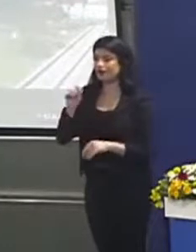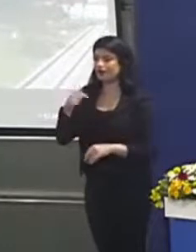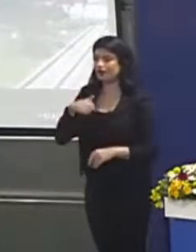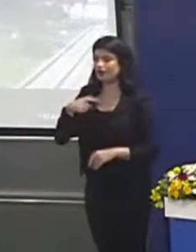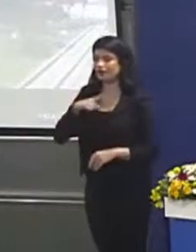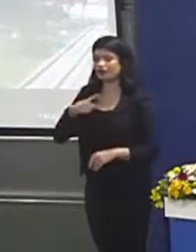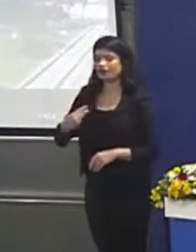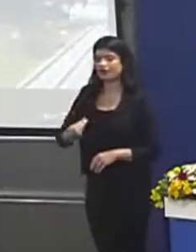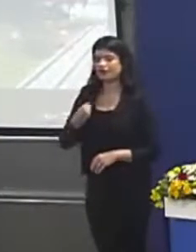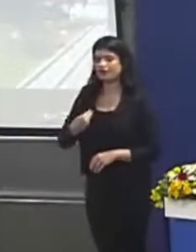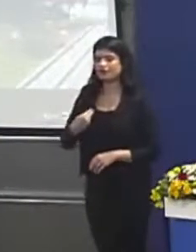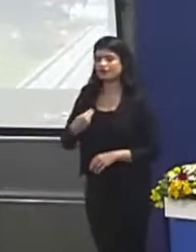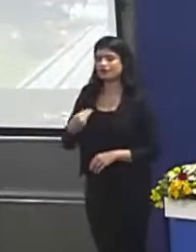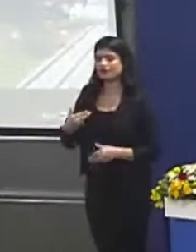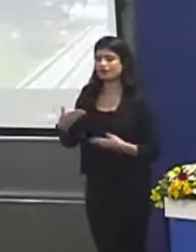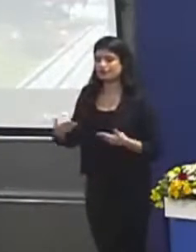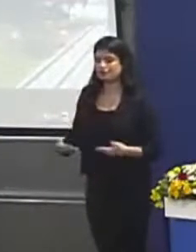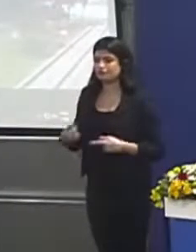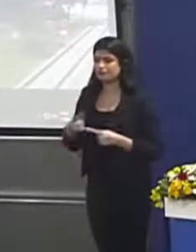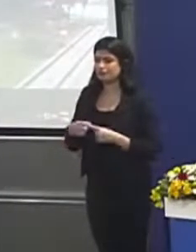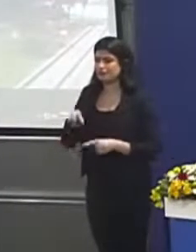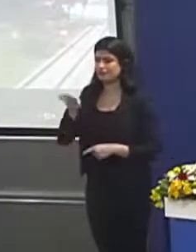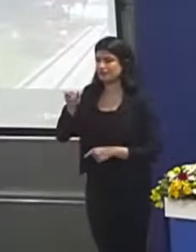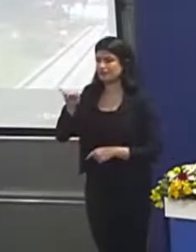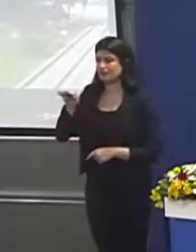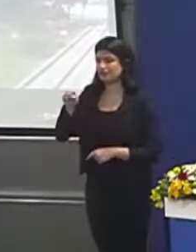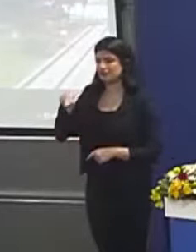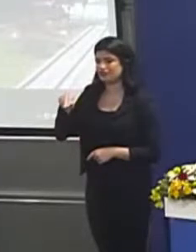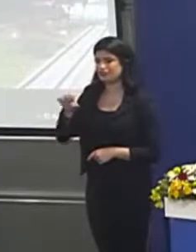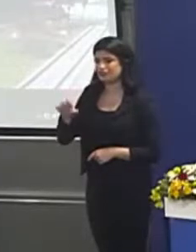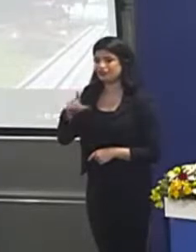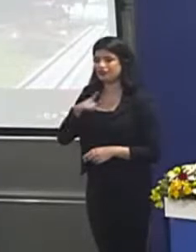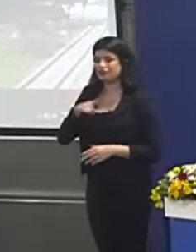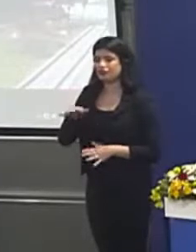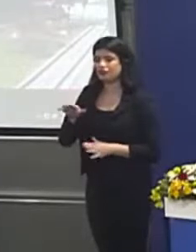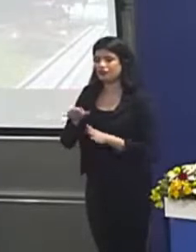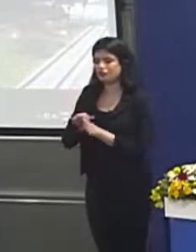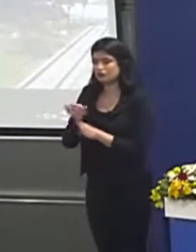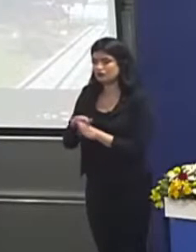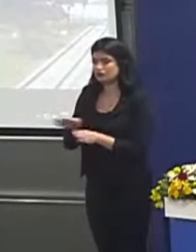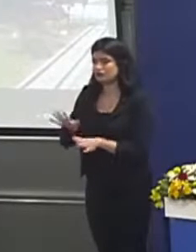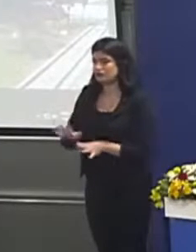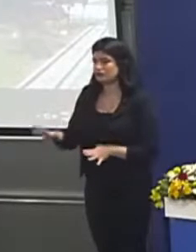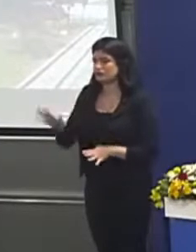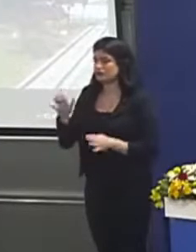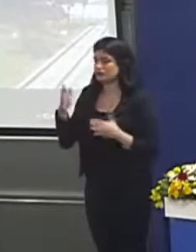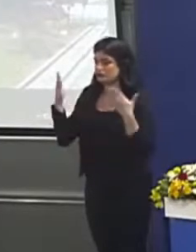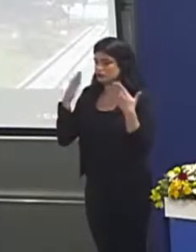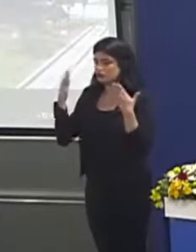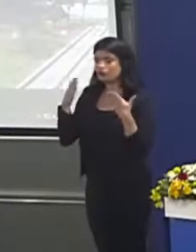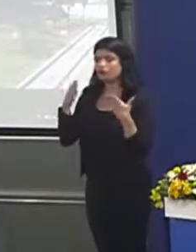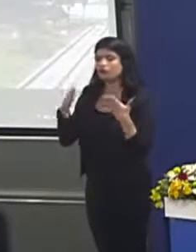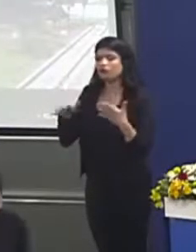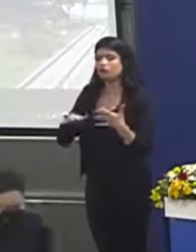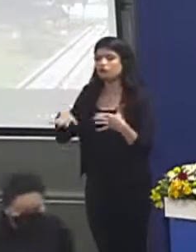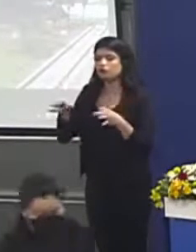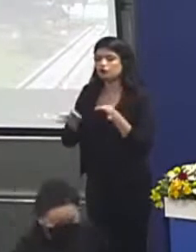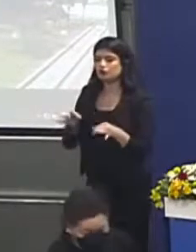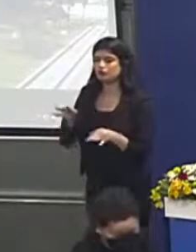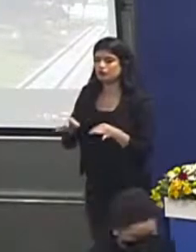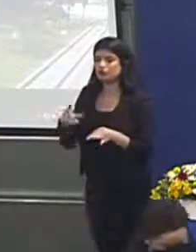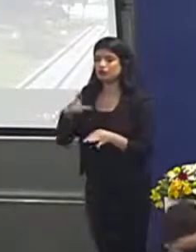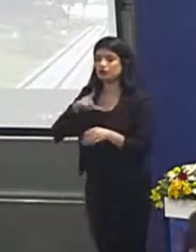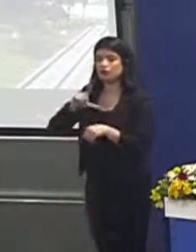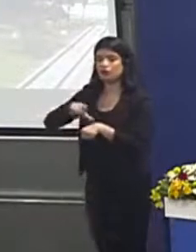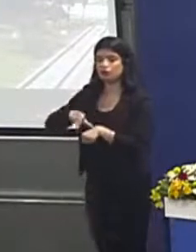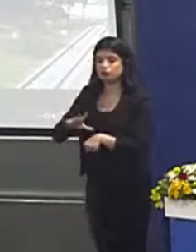aqui porque Tatiane está cumprindo função precípua do Conselho Regional de Psicologia, né, de uma plenária de julgamento que acabou